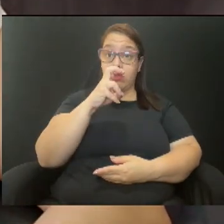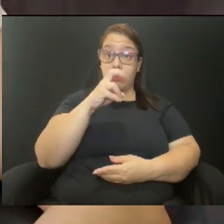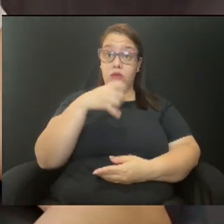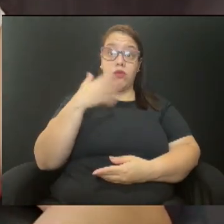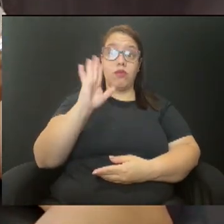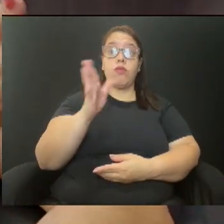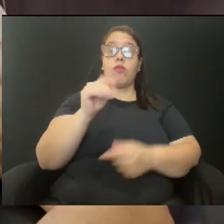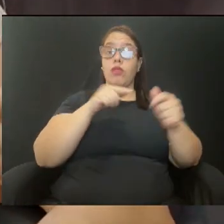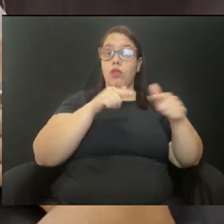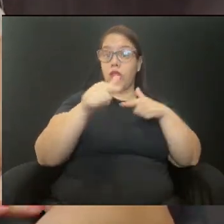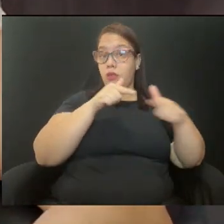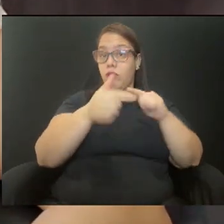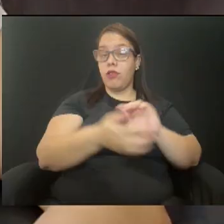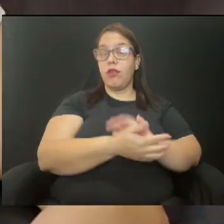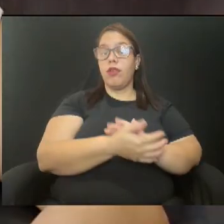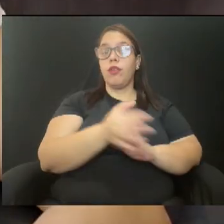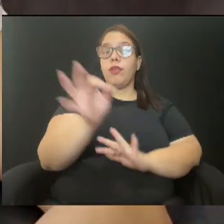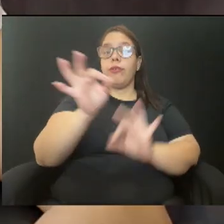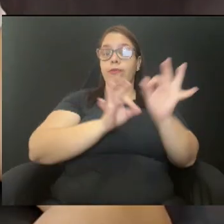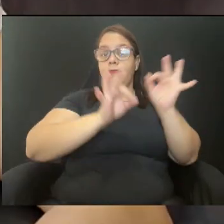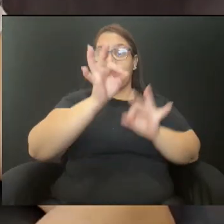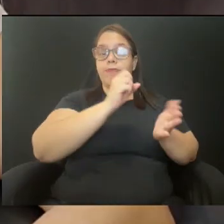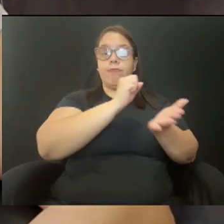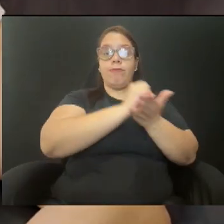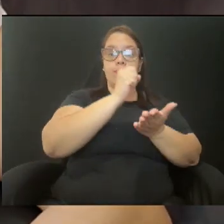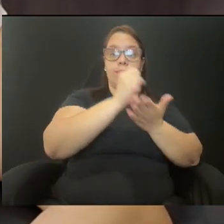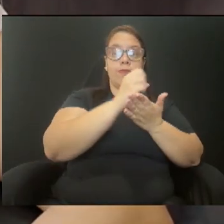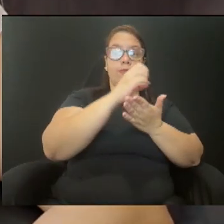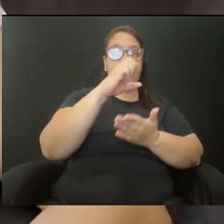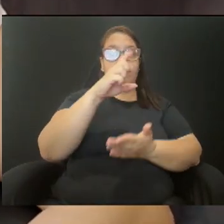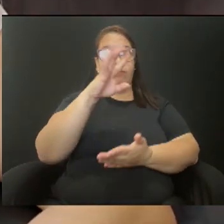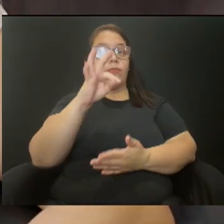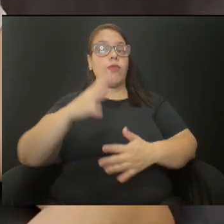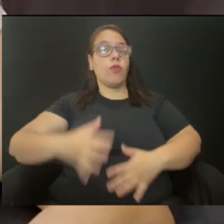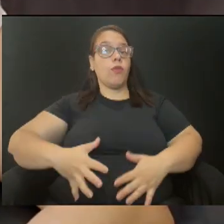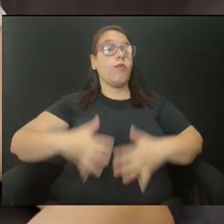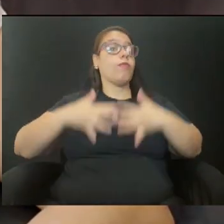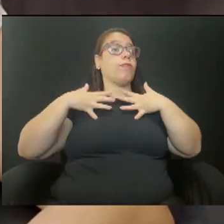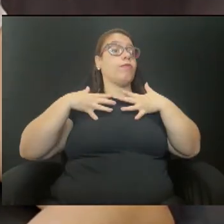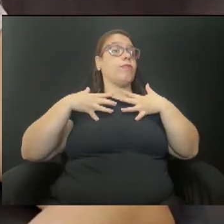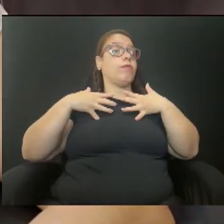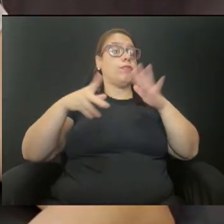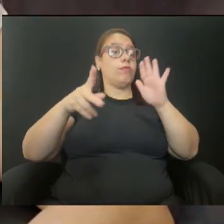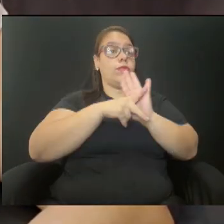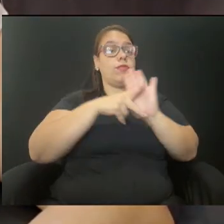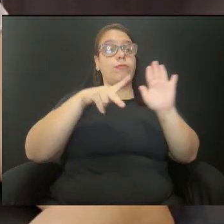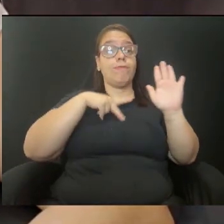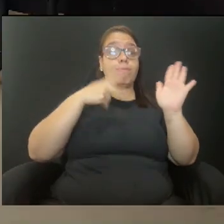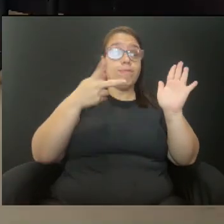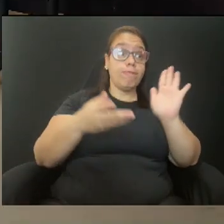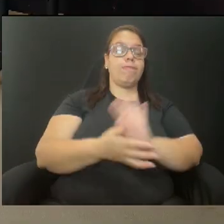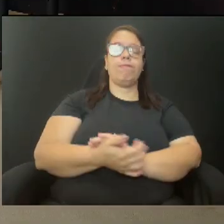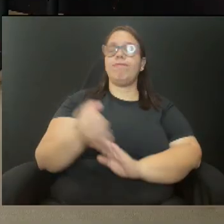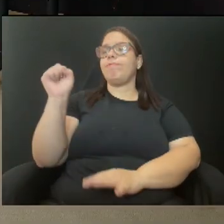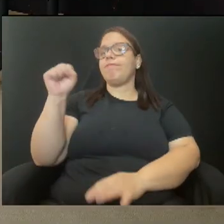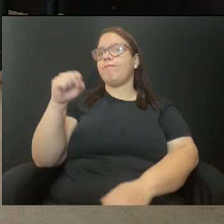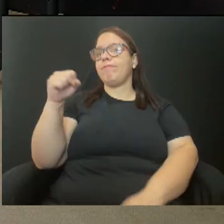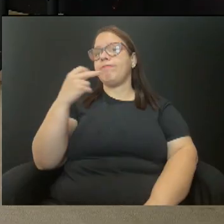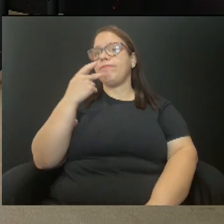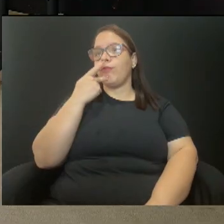trabalho se preparando, tirando a carteira e tendo esse orgulho de pertencer, literalmente, né? Sim, aí você falou uma questão